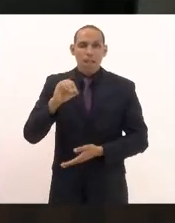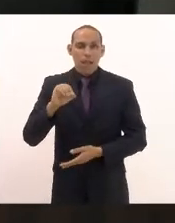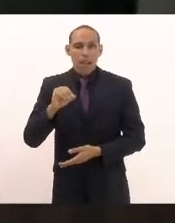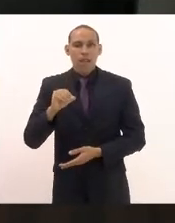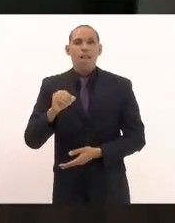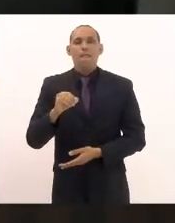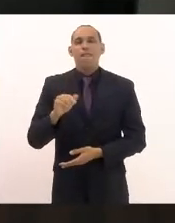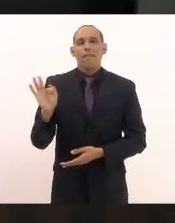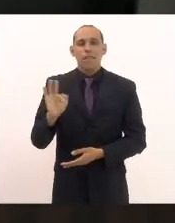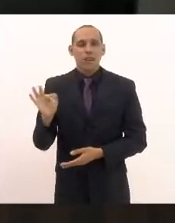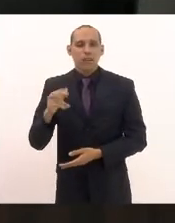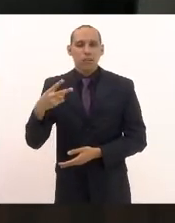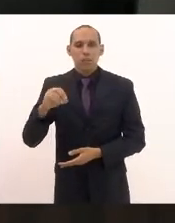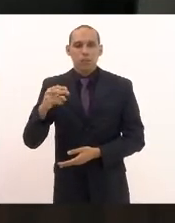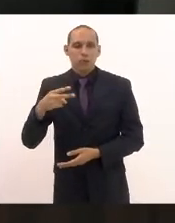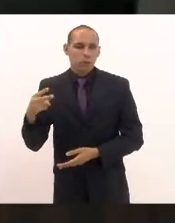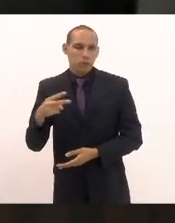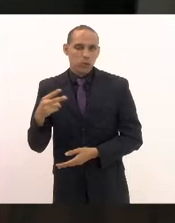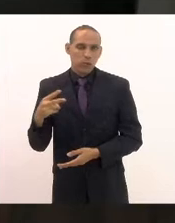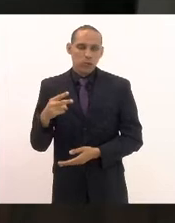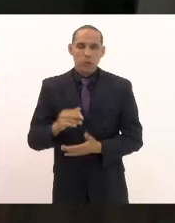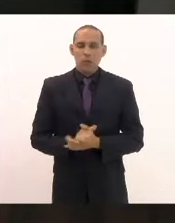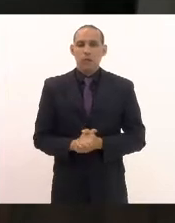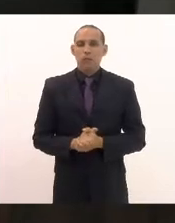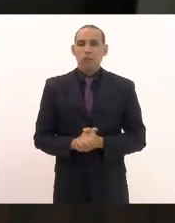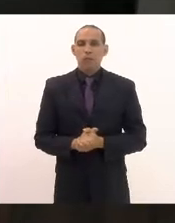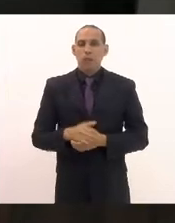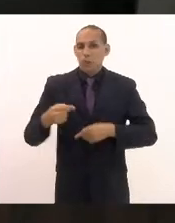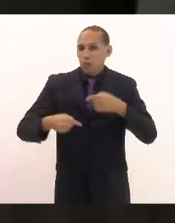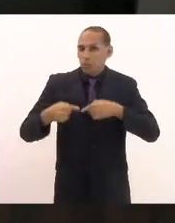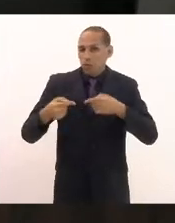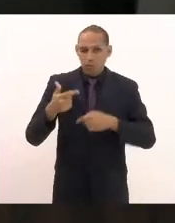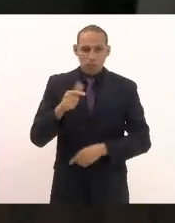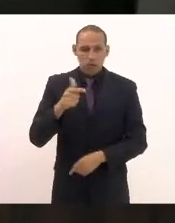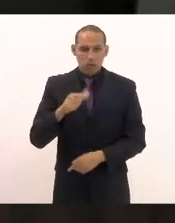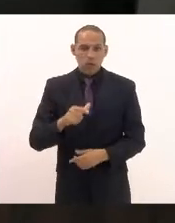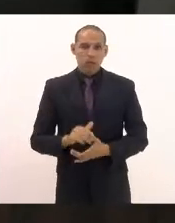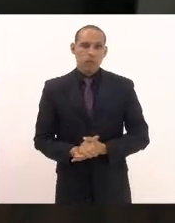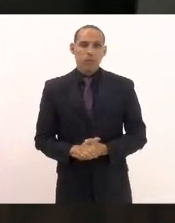10/2/2022. Em discussão, não havendo quem queira discutir.